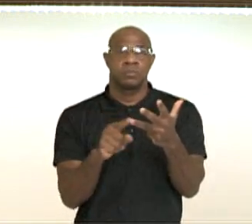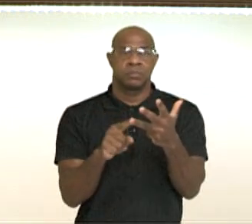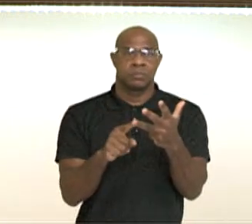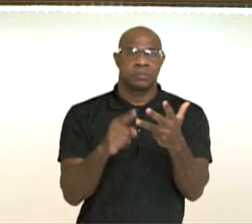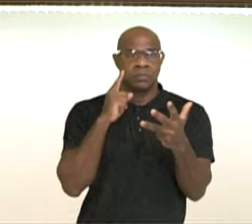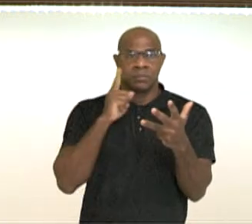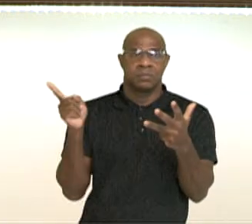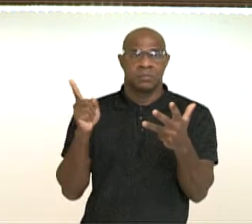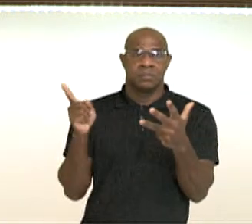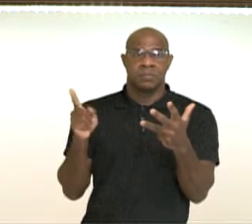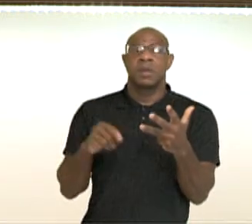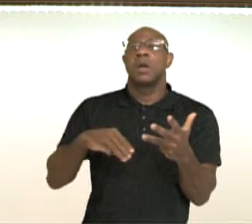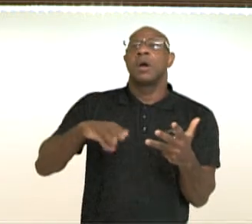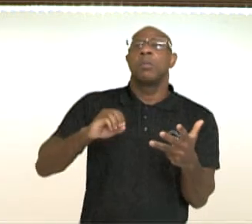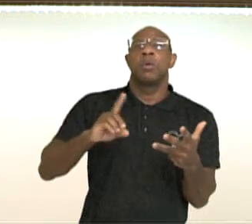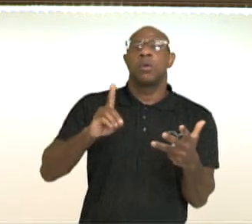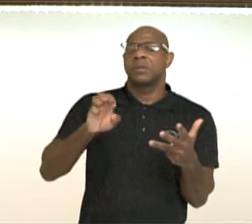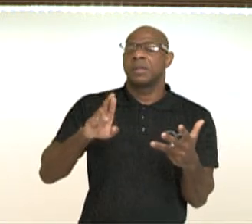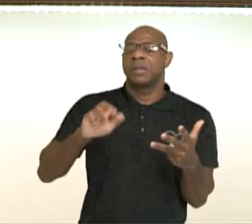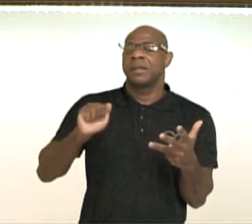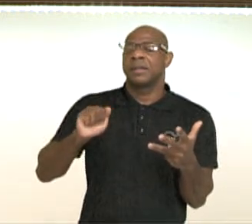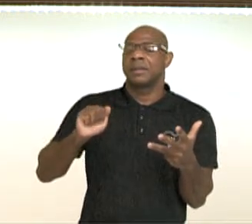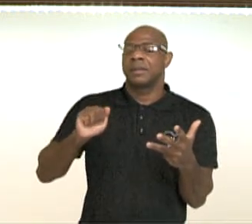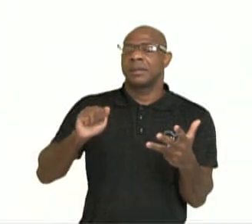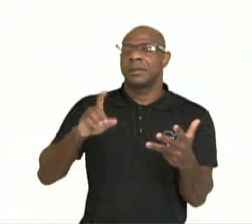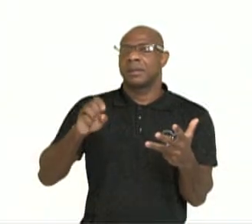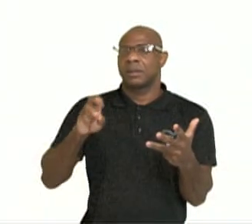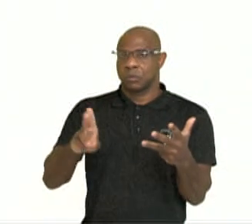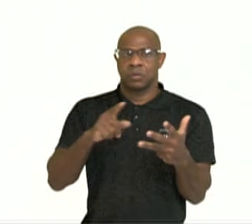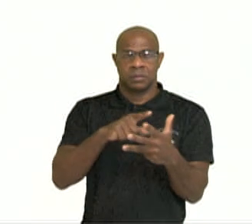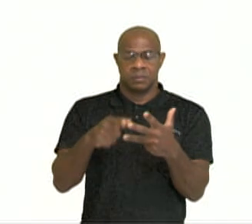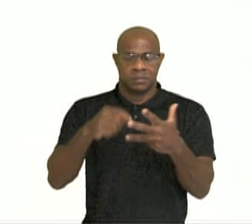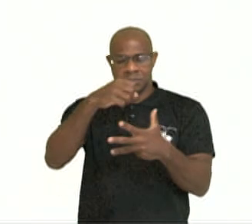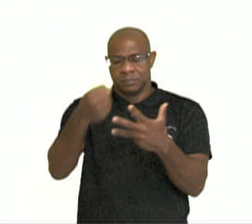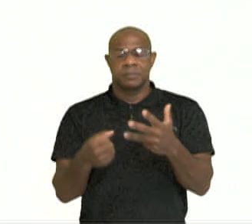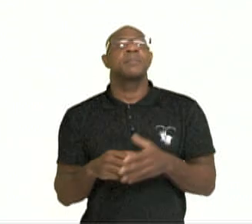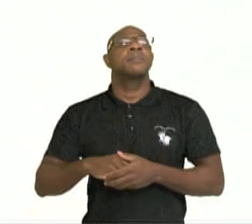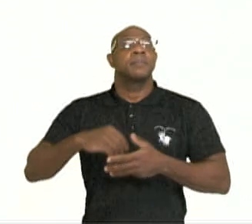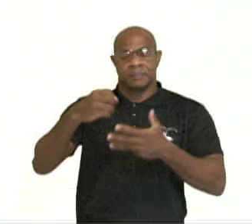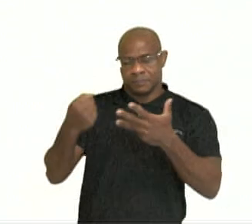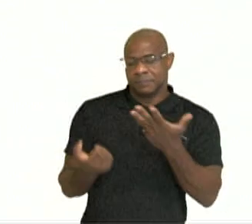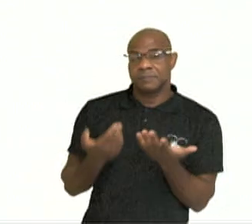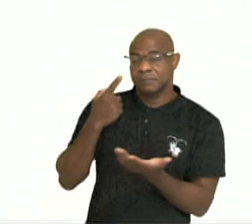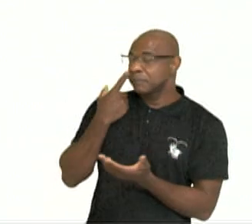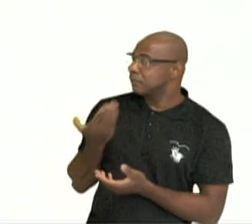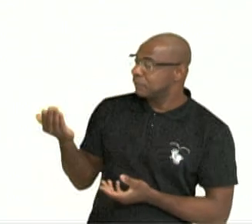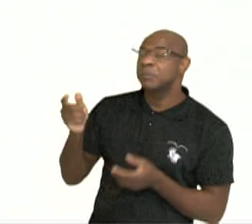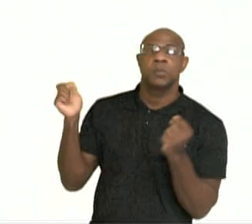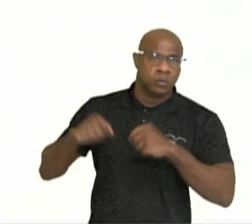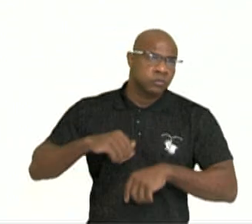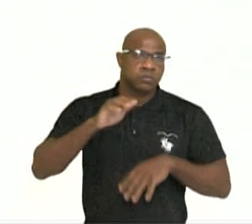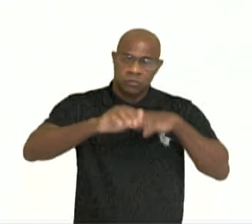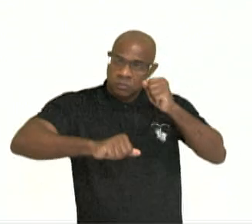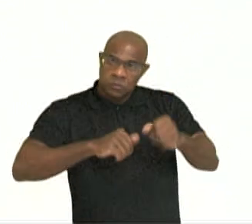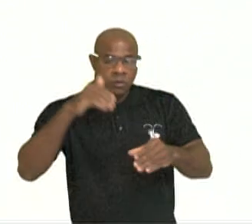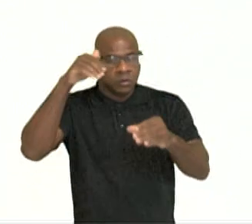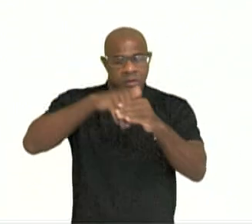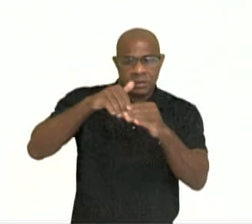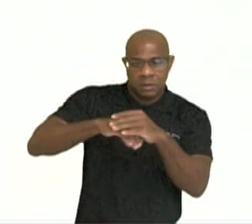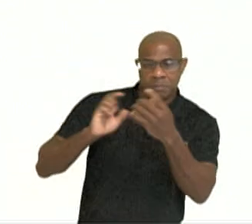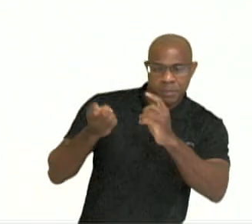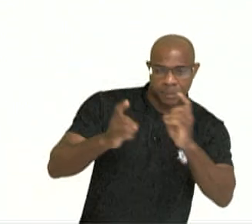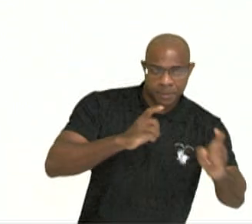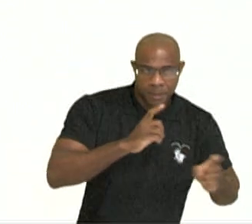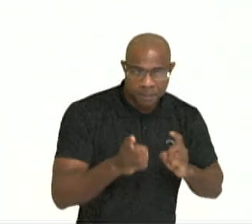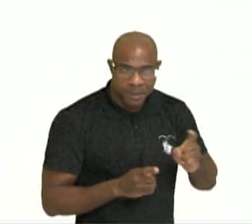poder moderador. O poder moderador poderia se dissolver a Câmara, convocar eleições, nomear presidentes da